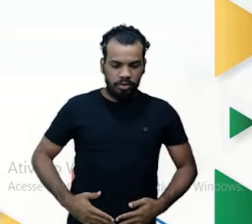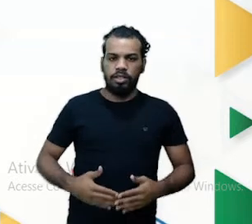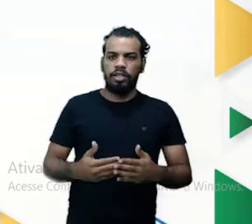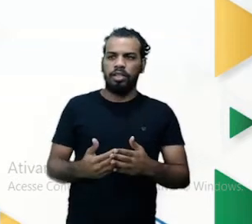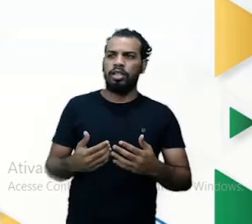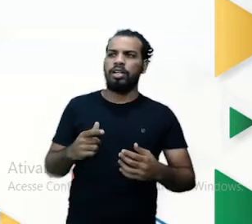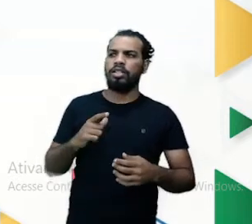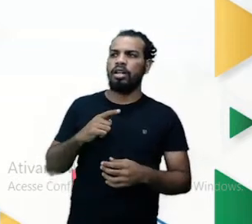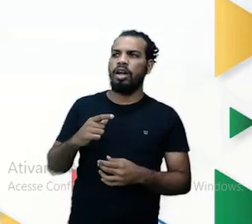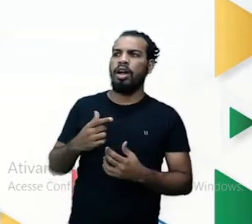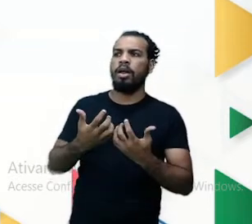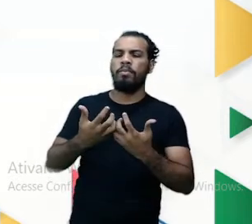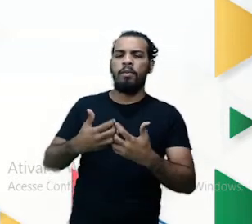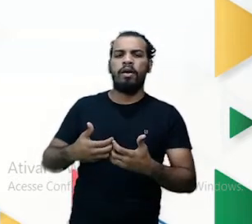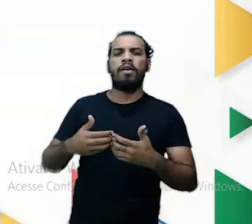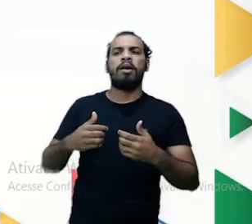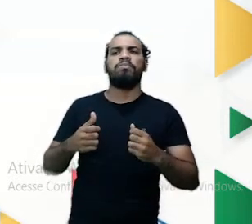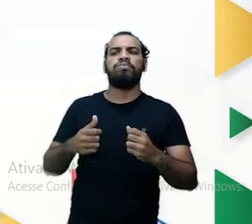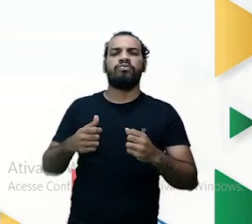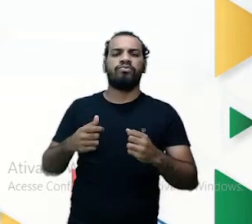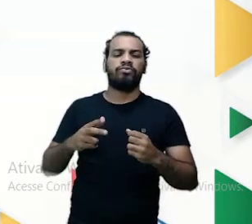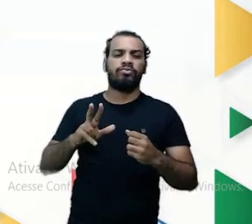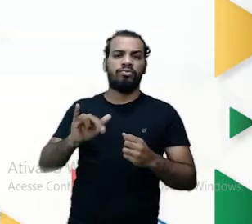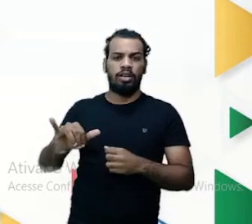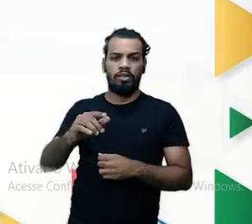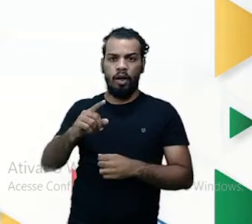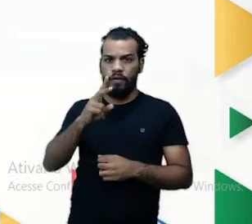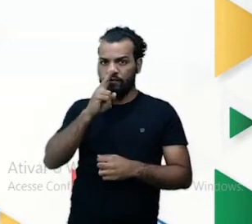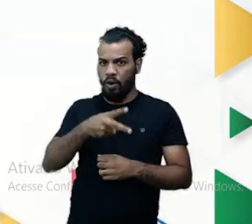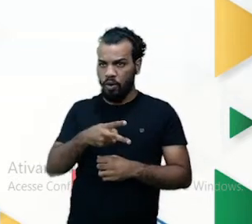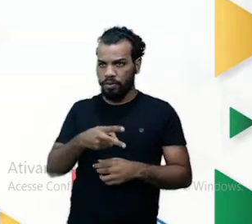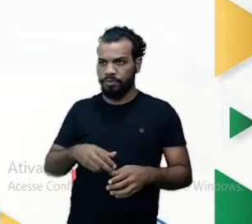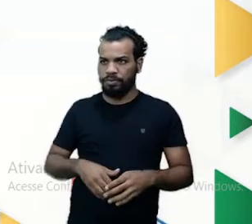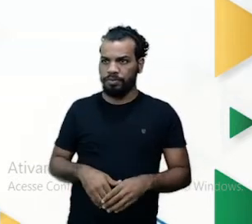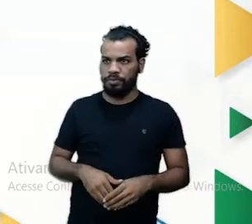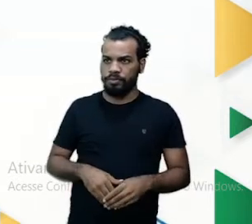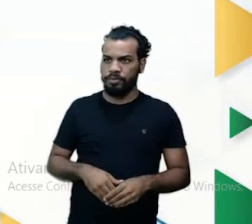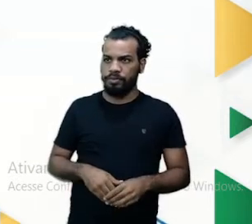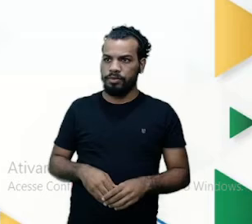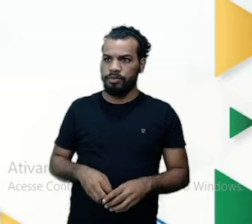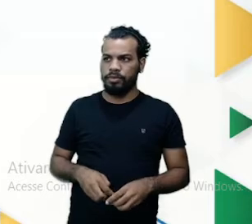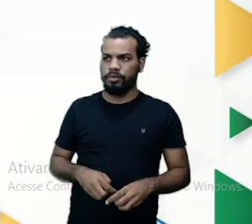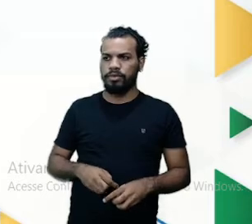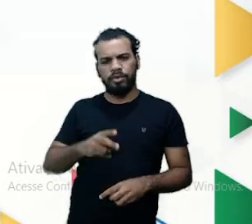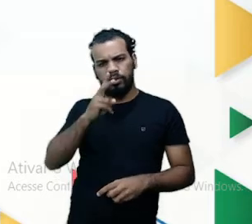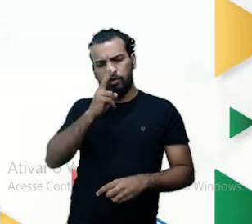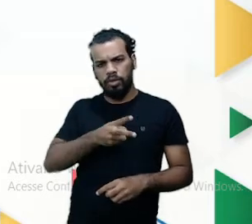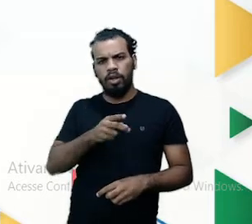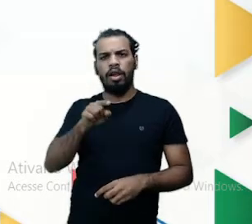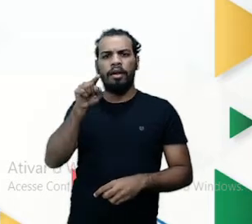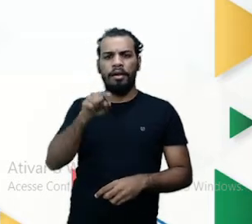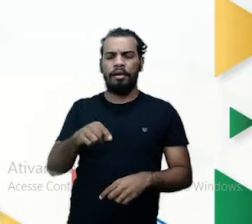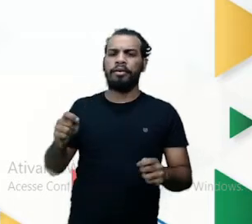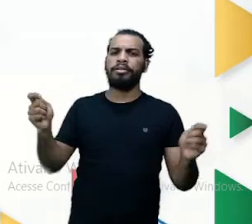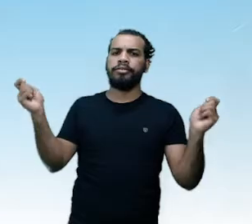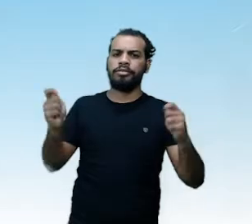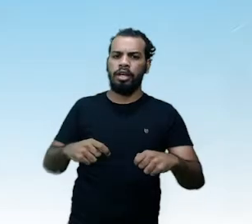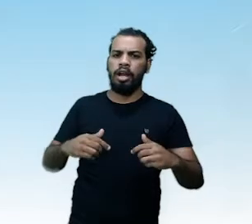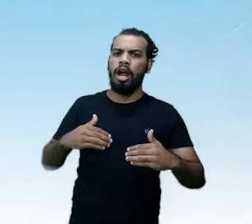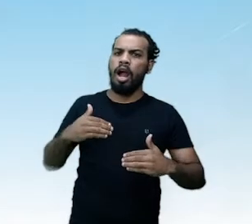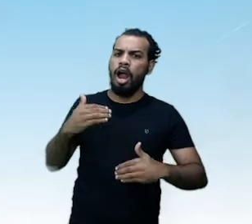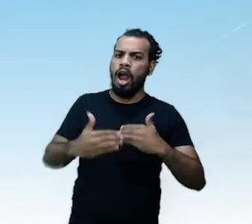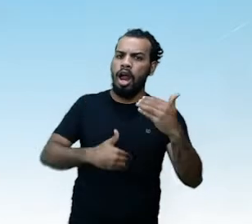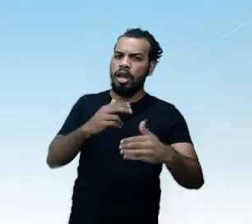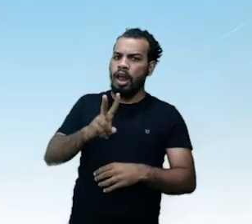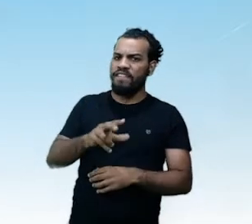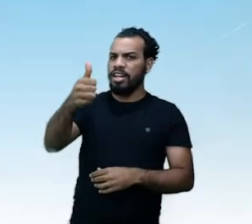vai multiplicar a força. Afinal, é com elas que é possível aumentar a